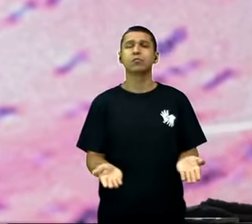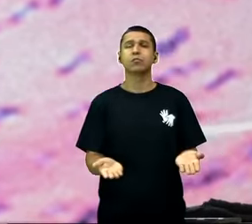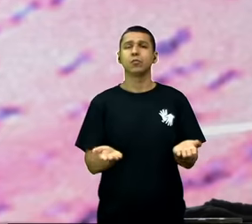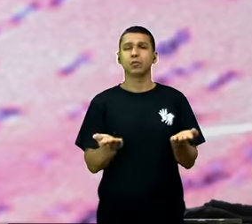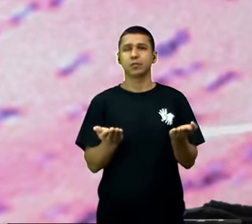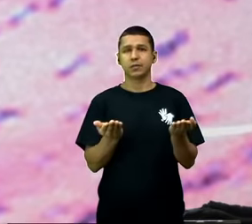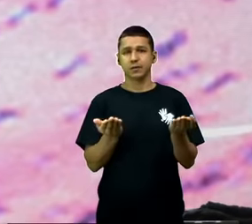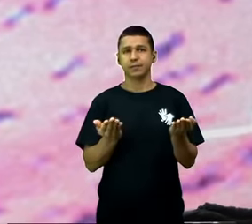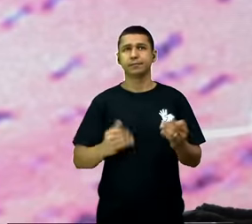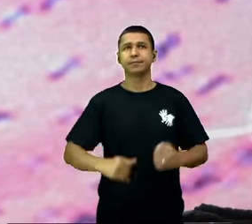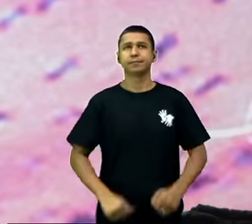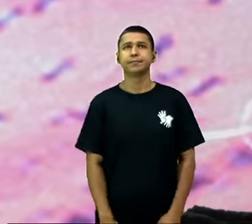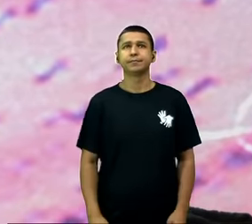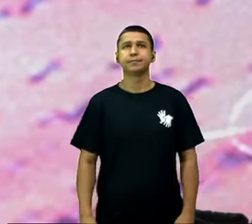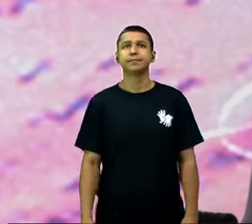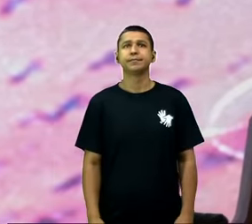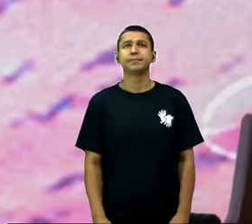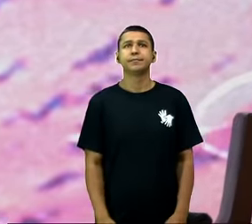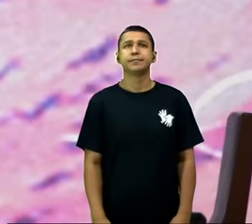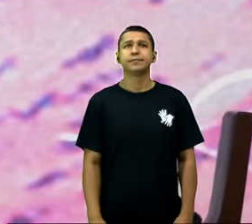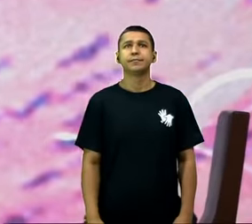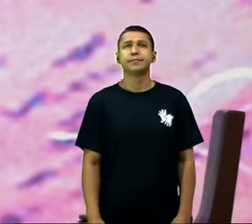altar.